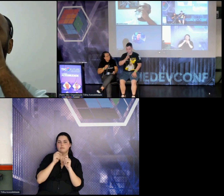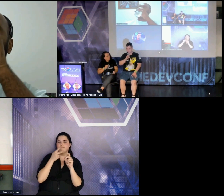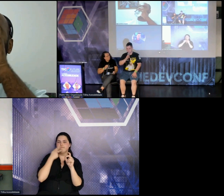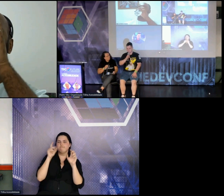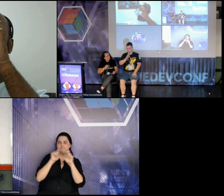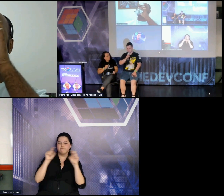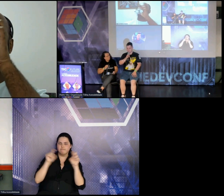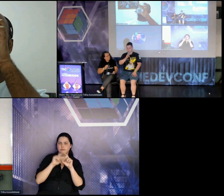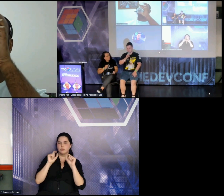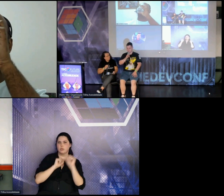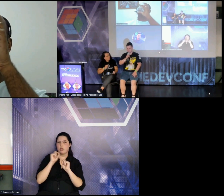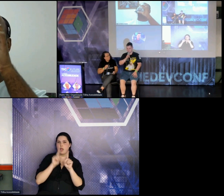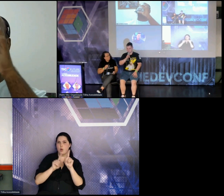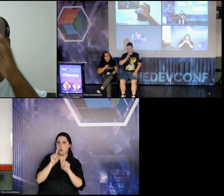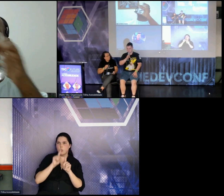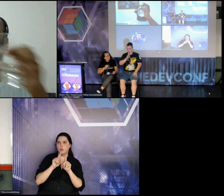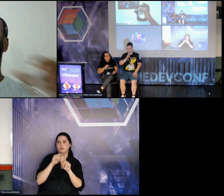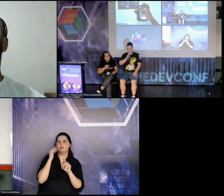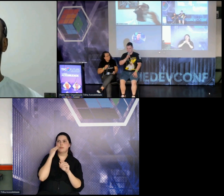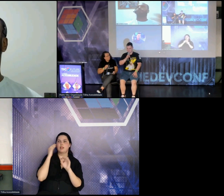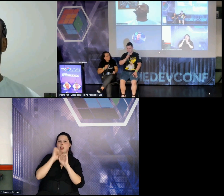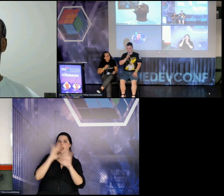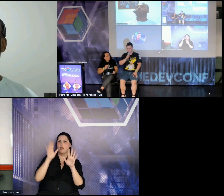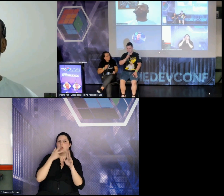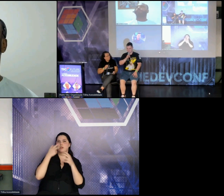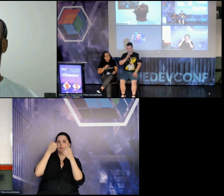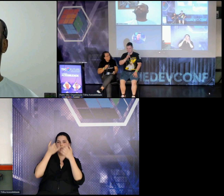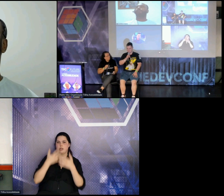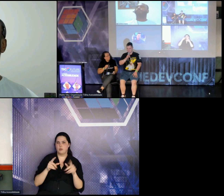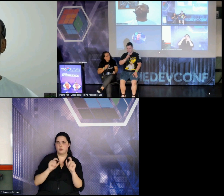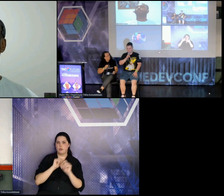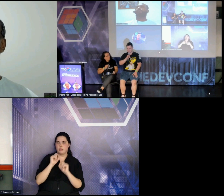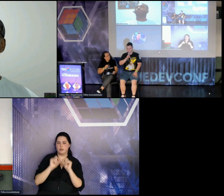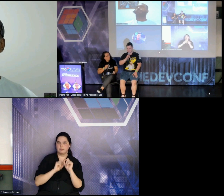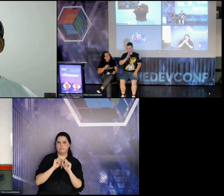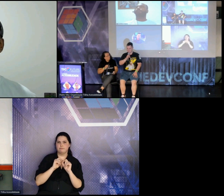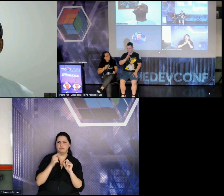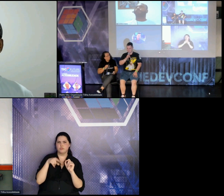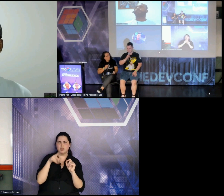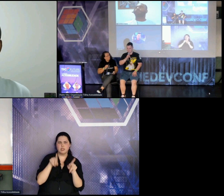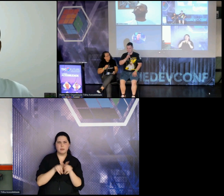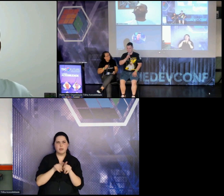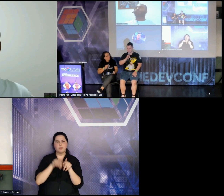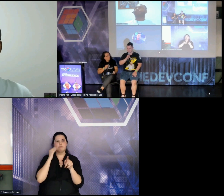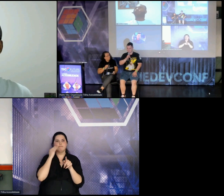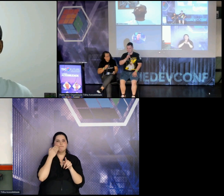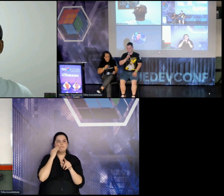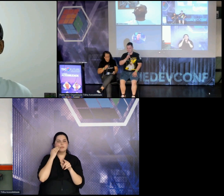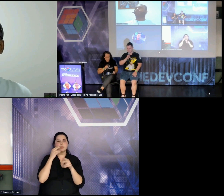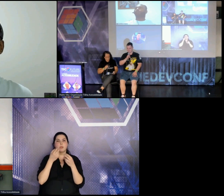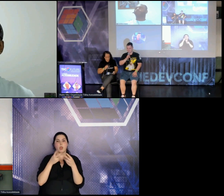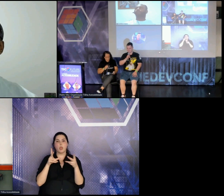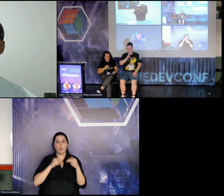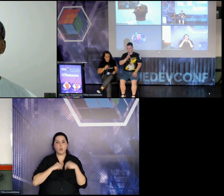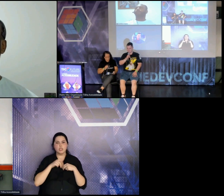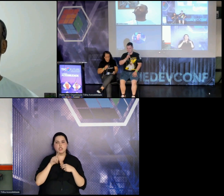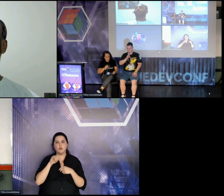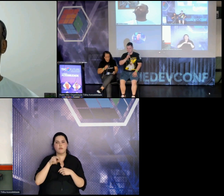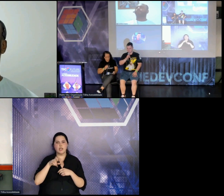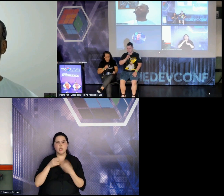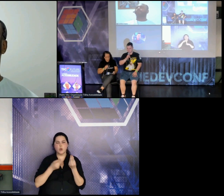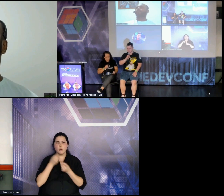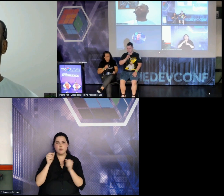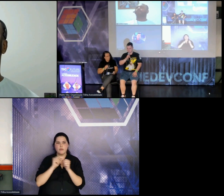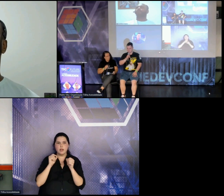que acho que alguns vão entender o que eu estou dizendo, né? Acho que outros também vão olhar assim, mas nossa, Giovanni, como assim? Mas eu